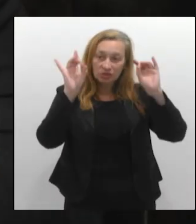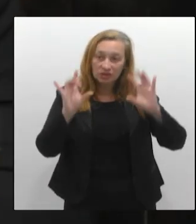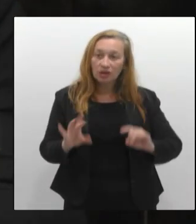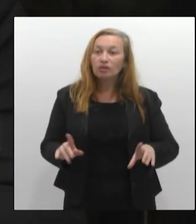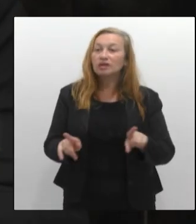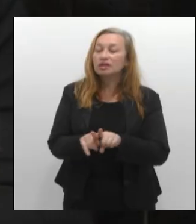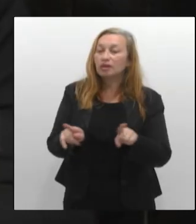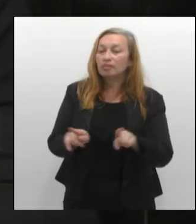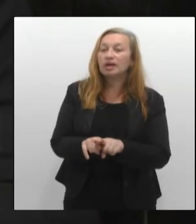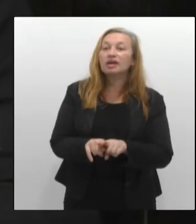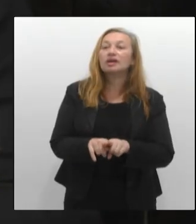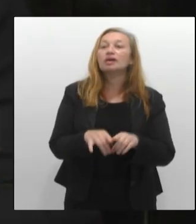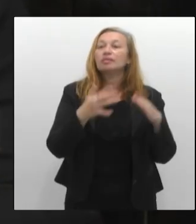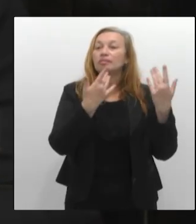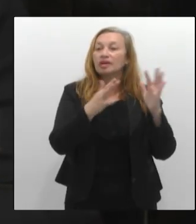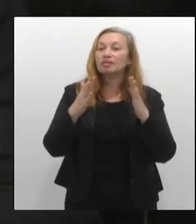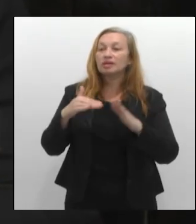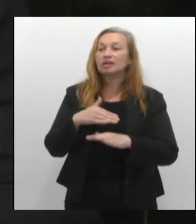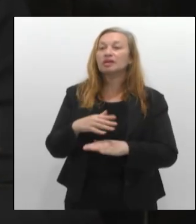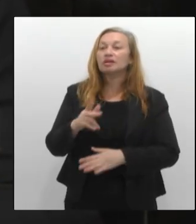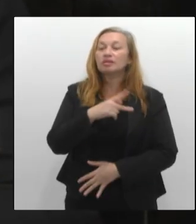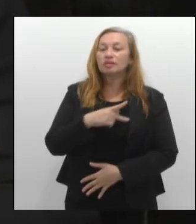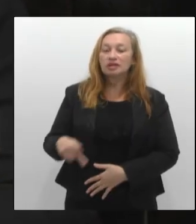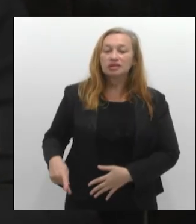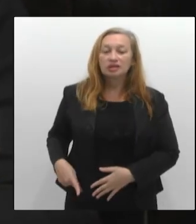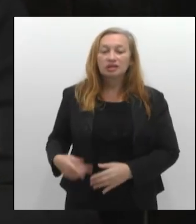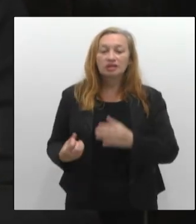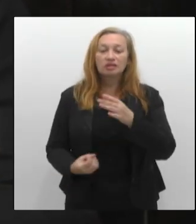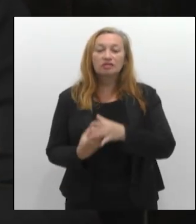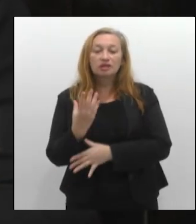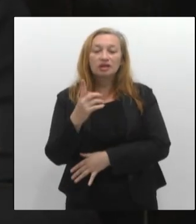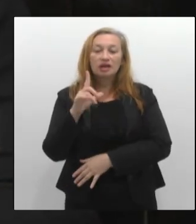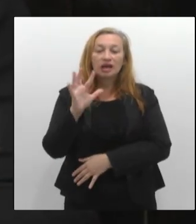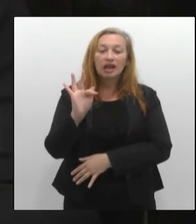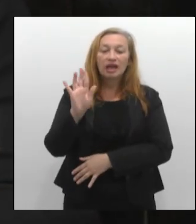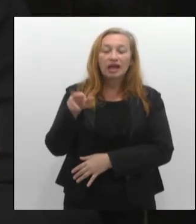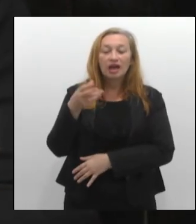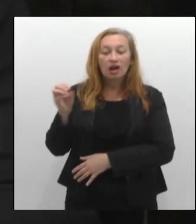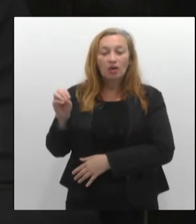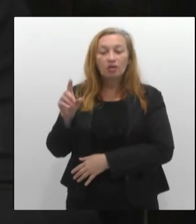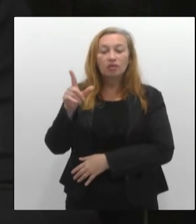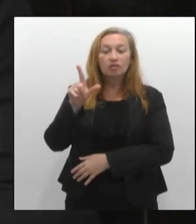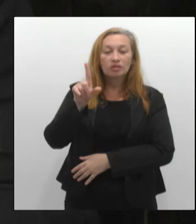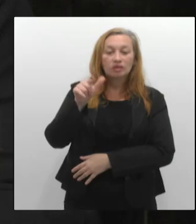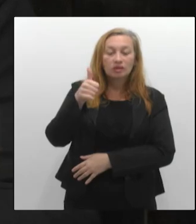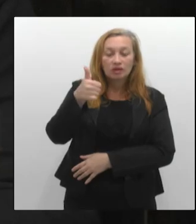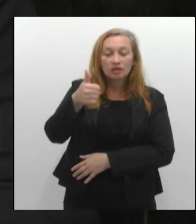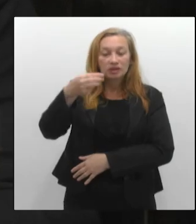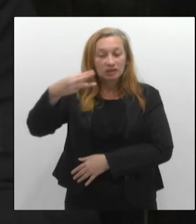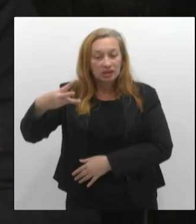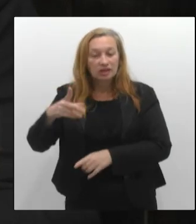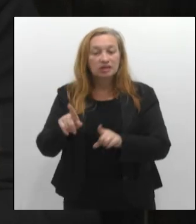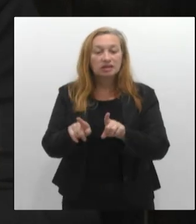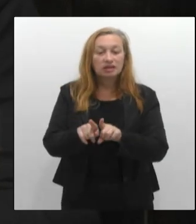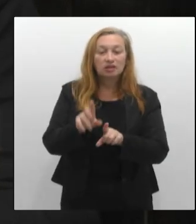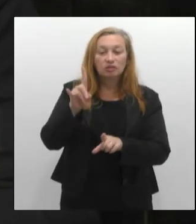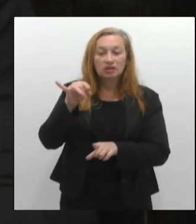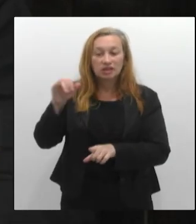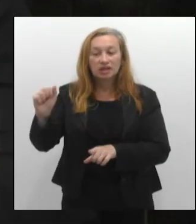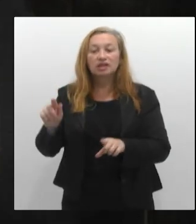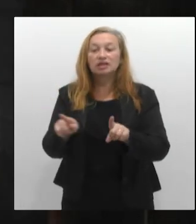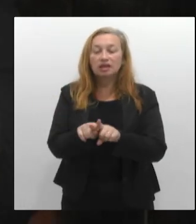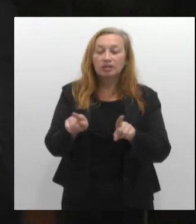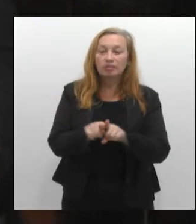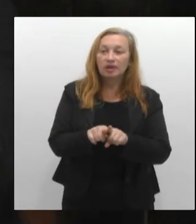Também quero cumprimentar a presidente da Fundação Leão 13, a Luciana Calaça, e na pessoa dela saudar